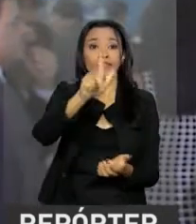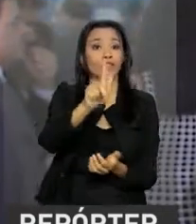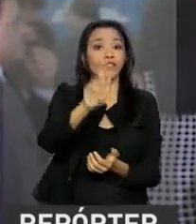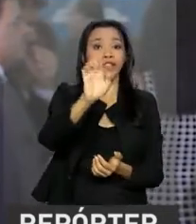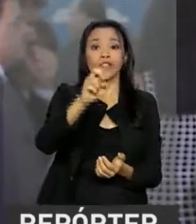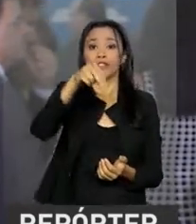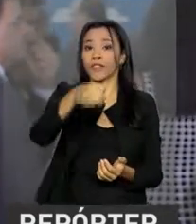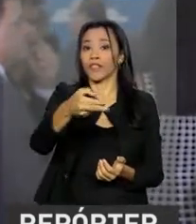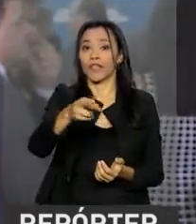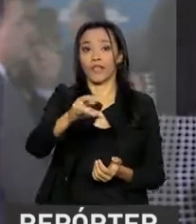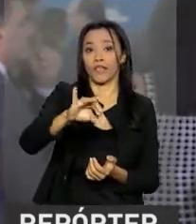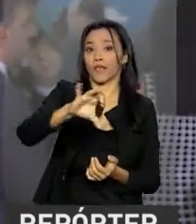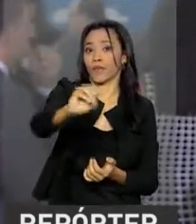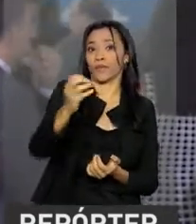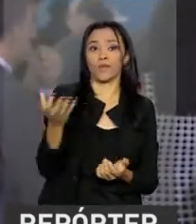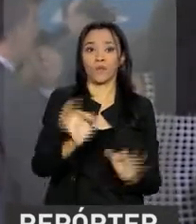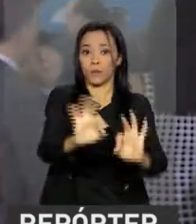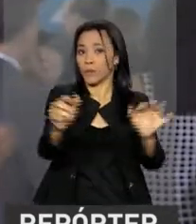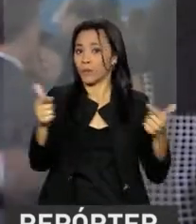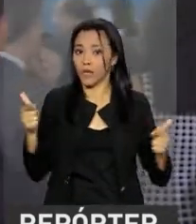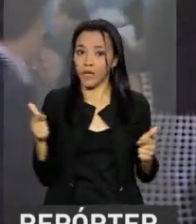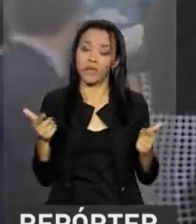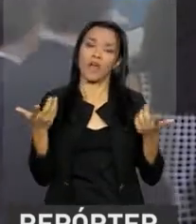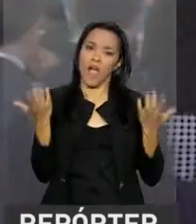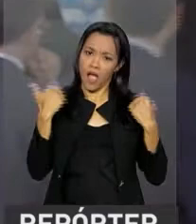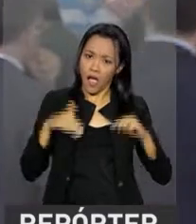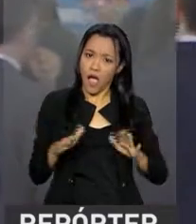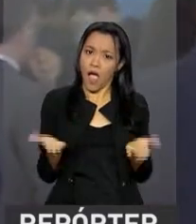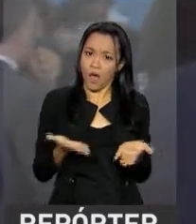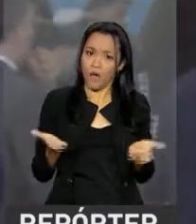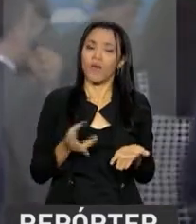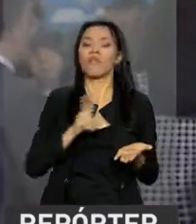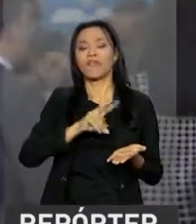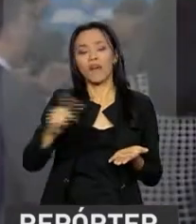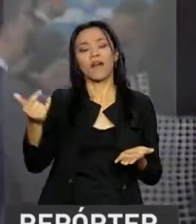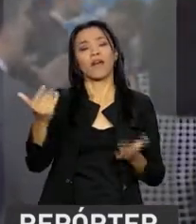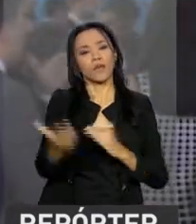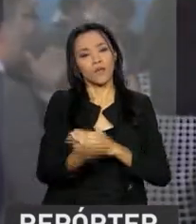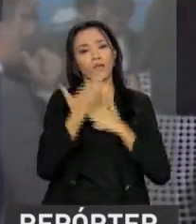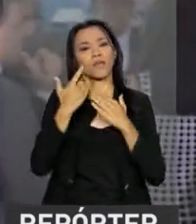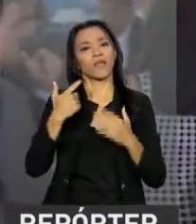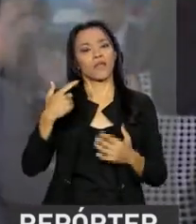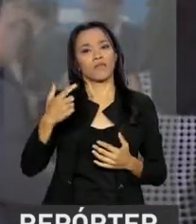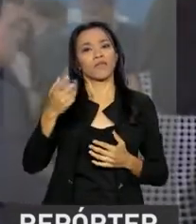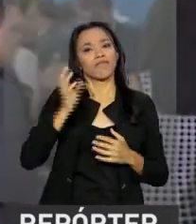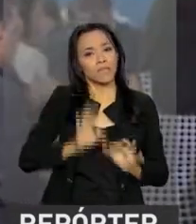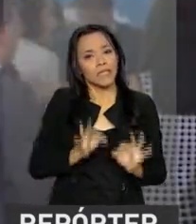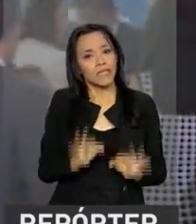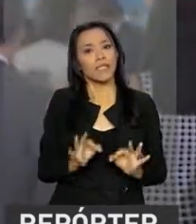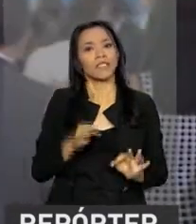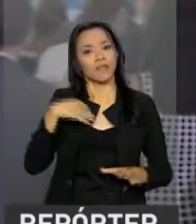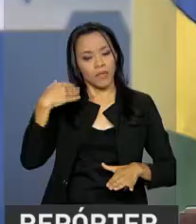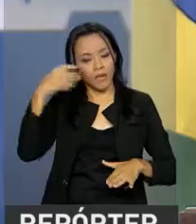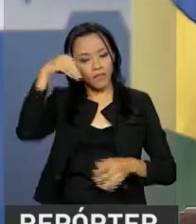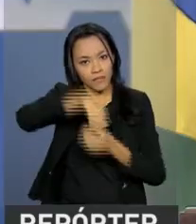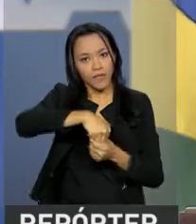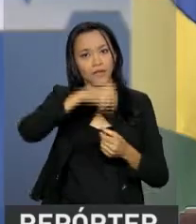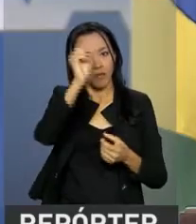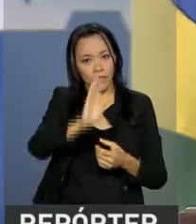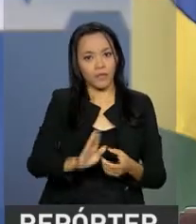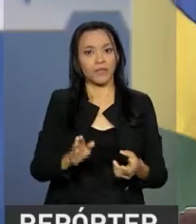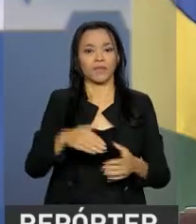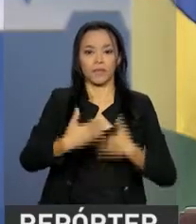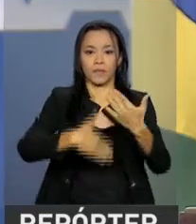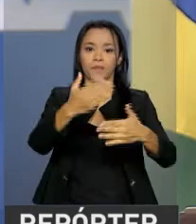acabaria o pedido de patente então eu creio que isso vai dar mais estabilidade mas certeza para o desenvolvedor brasileiro na cerimônia